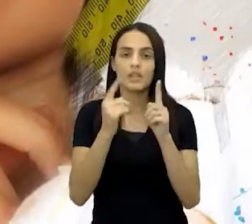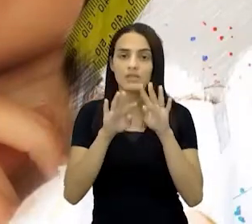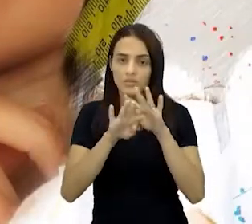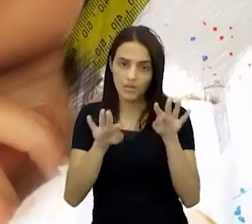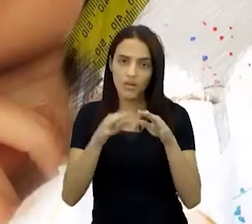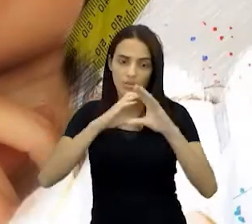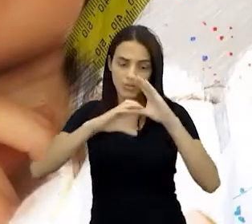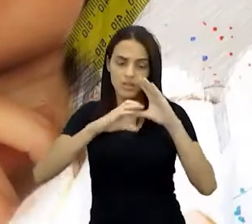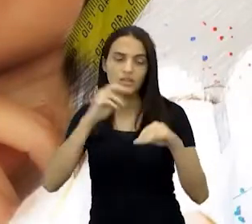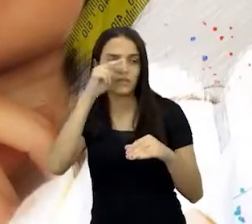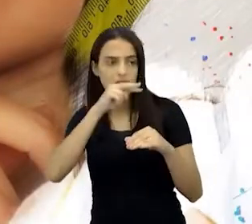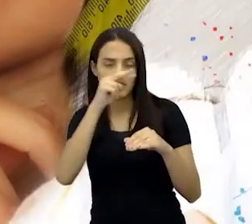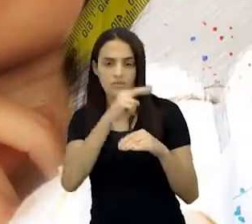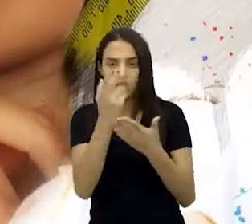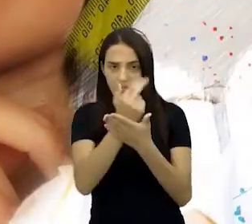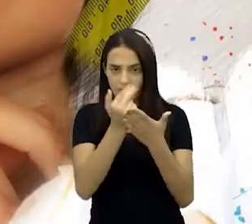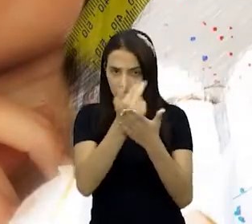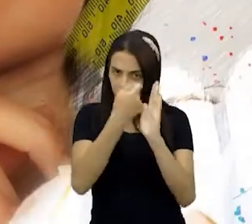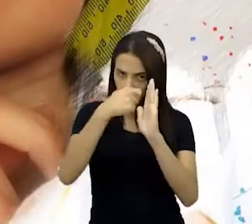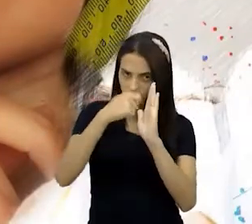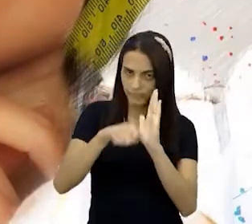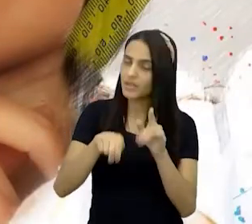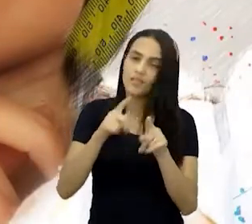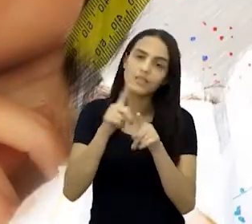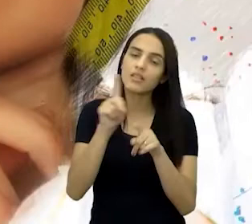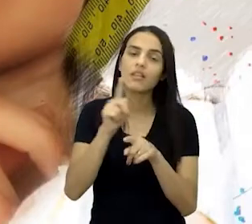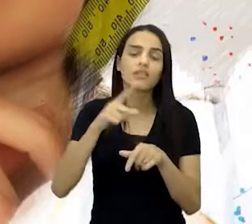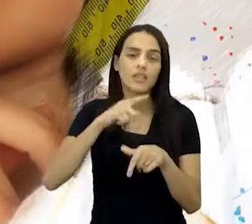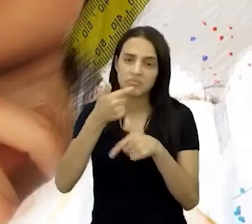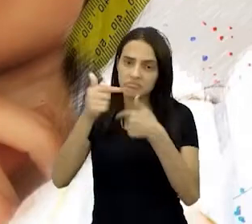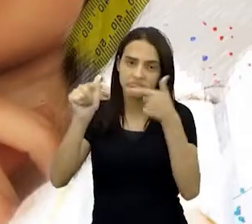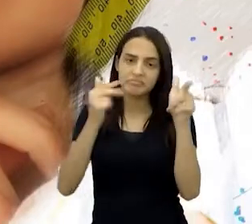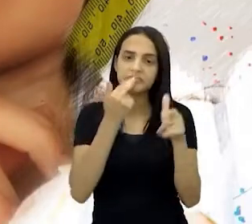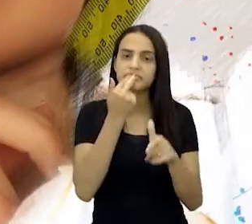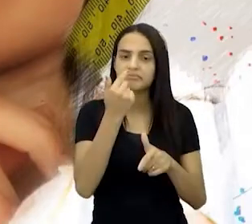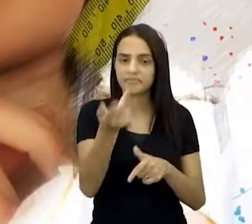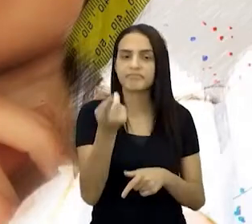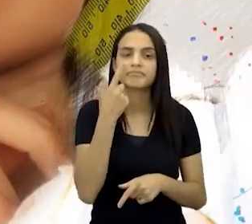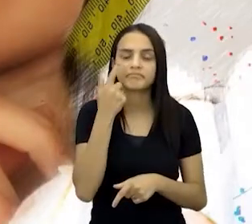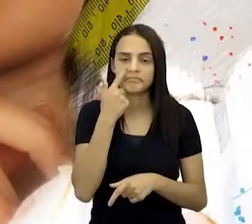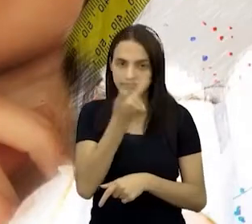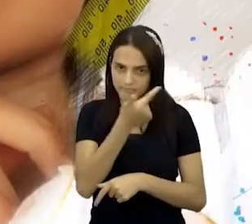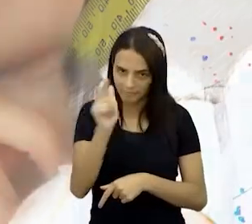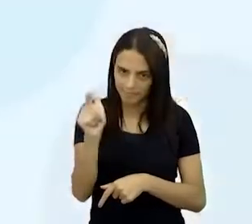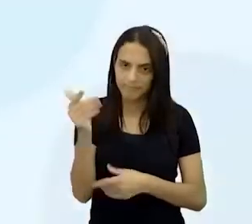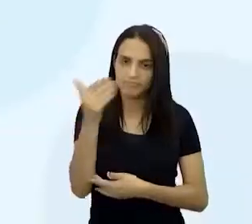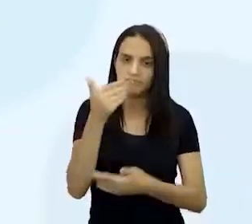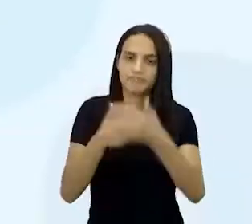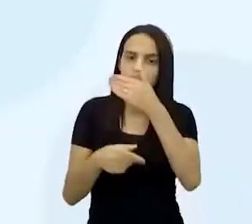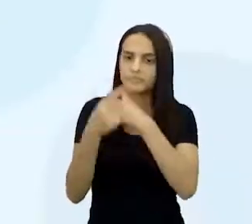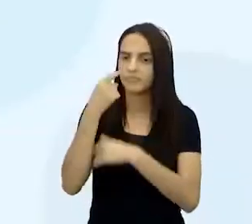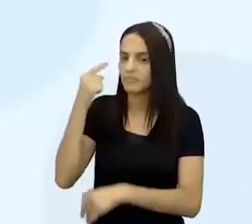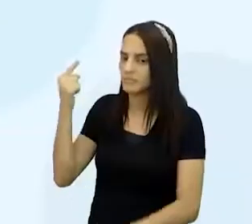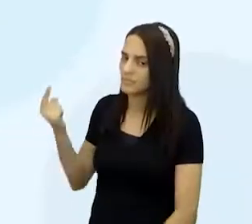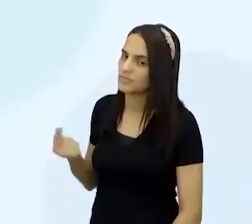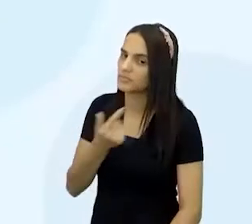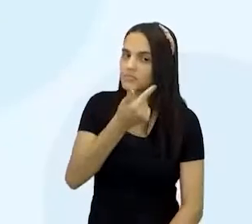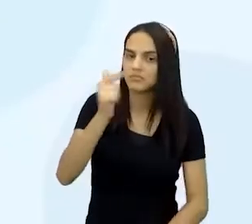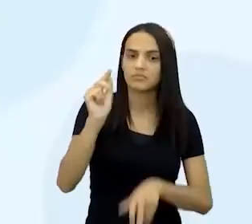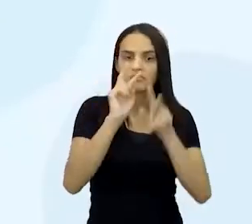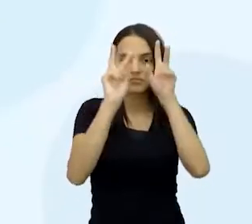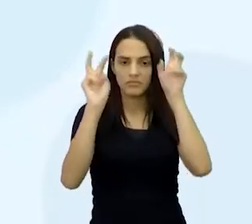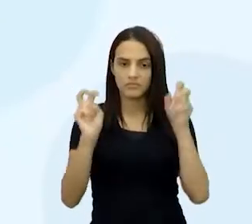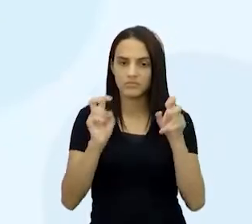comunicação da pintura ou da fotografia, a gente tem diversas linguagens. Olha só no nosso PPT novamente, um dos outros assuntos que nós temos é